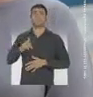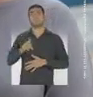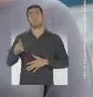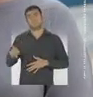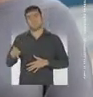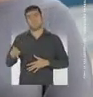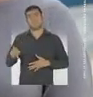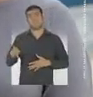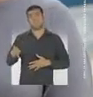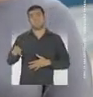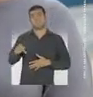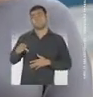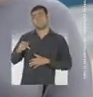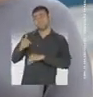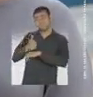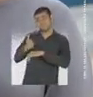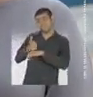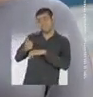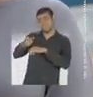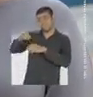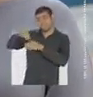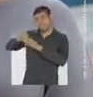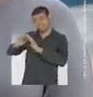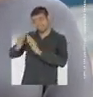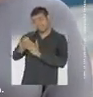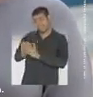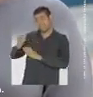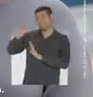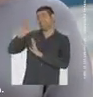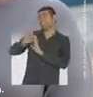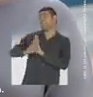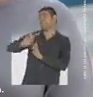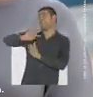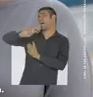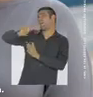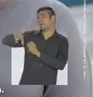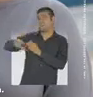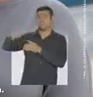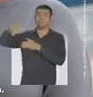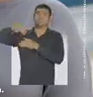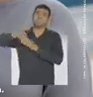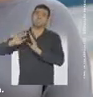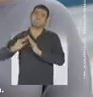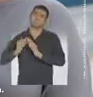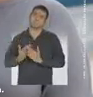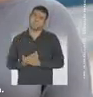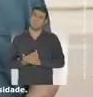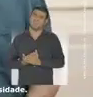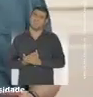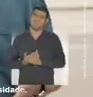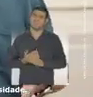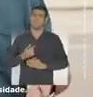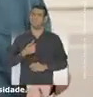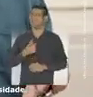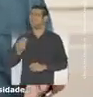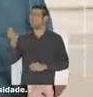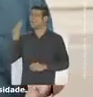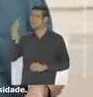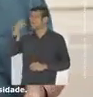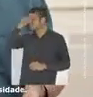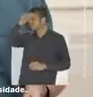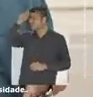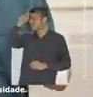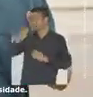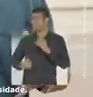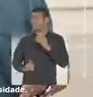do professor, do educador, dos gestores, de todas as pessoas que são envolvidas na escola. Quando fui prefeito,